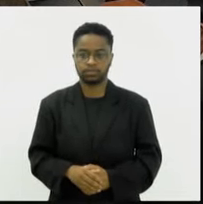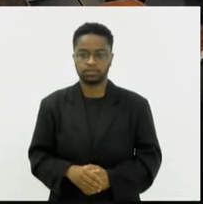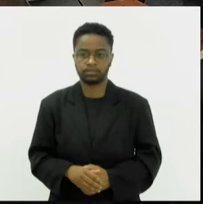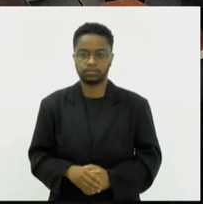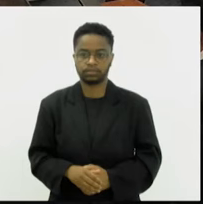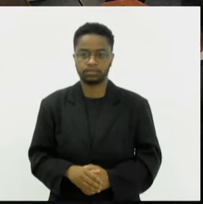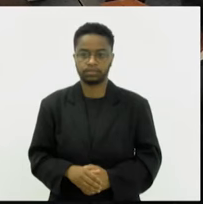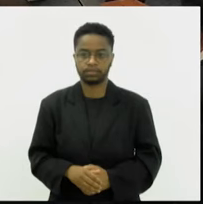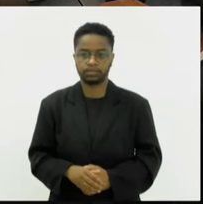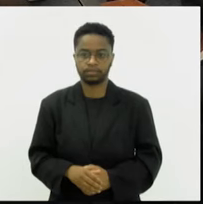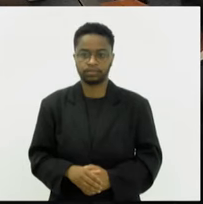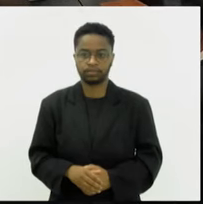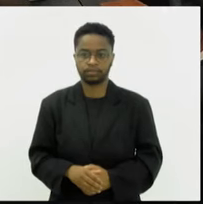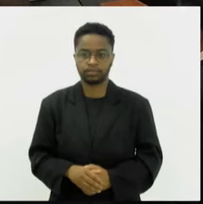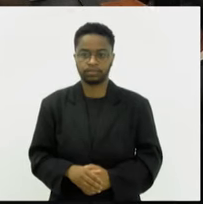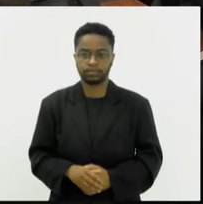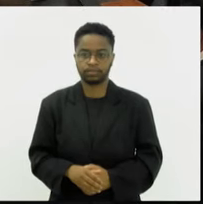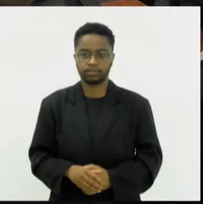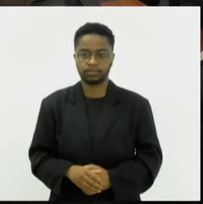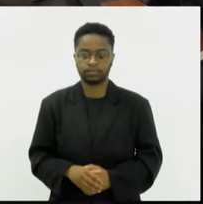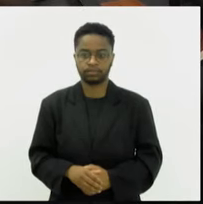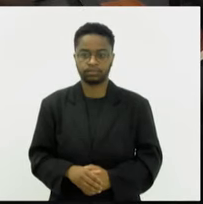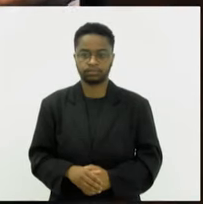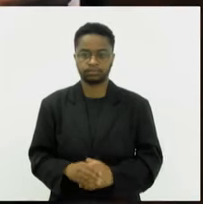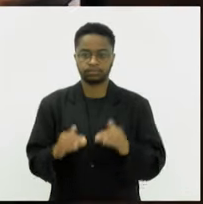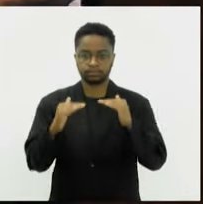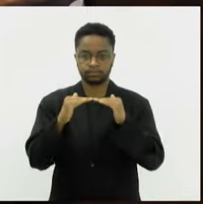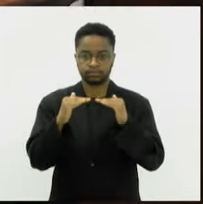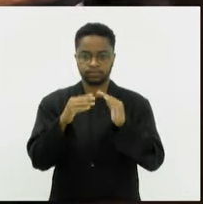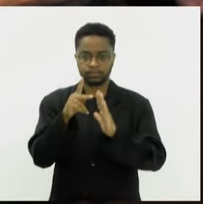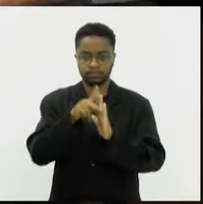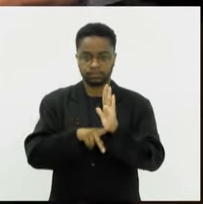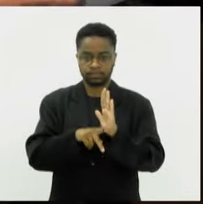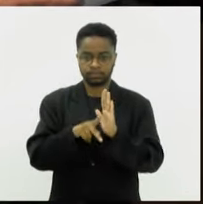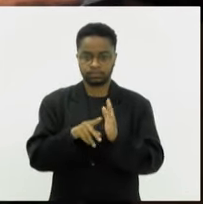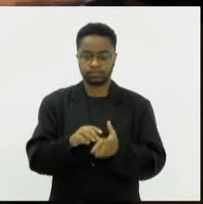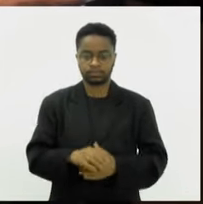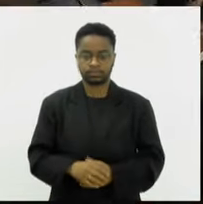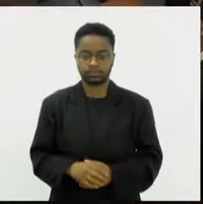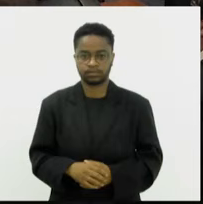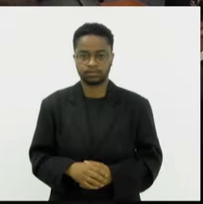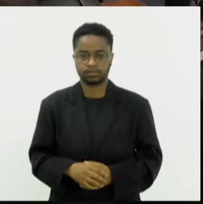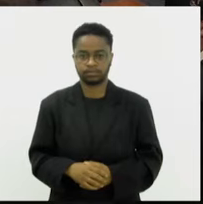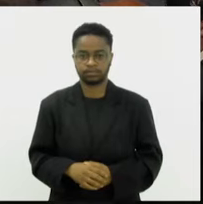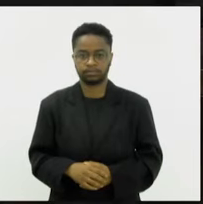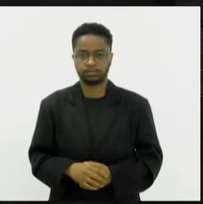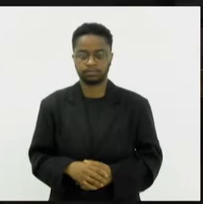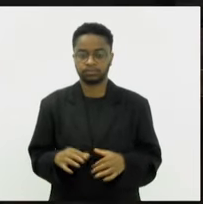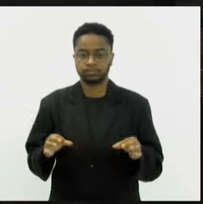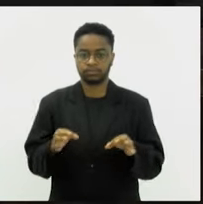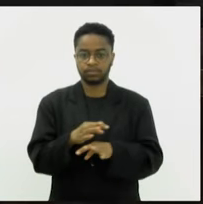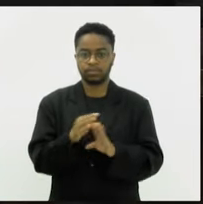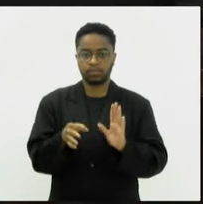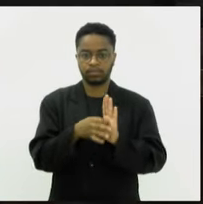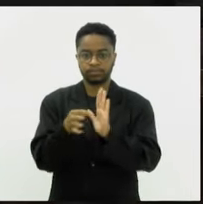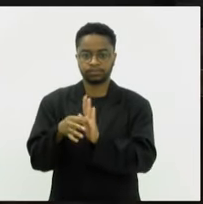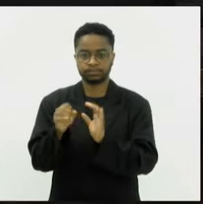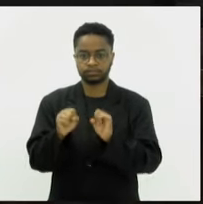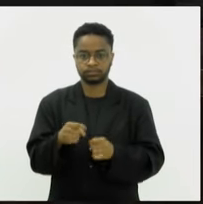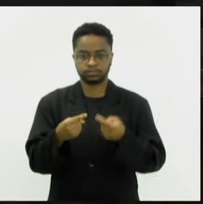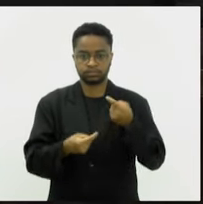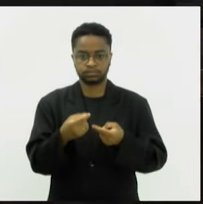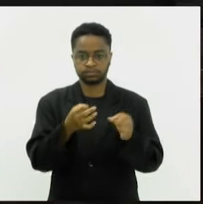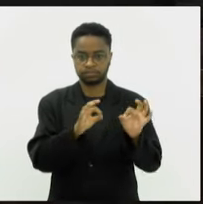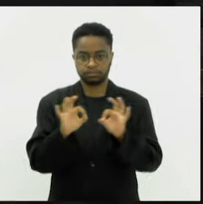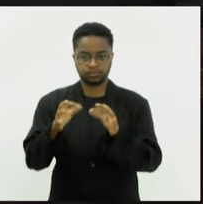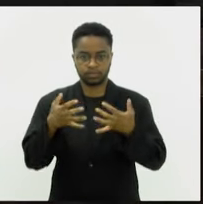Favorável ao projeto original. Com os pareceres emitidos em discussão, não havendo quem